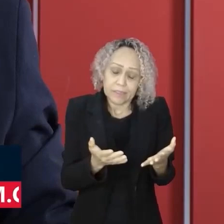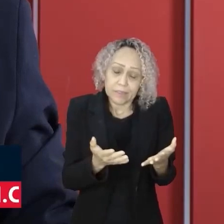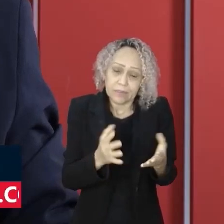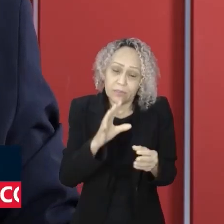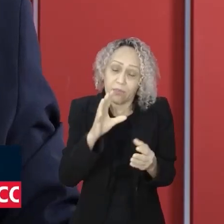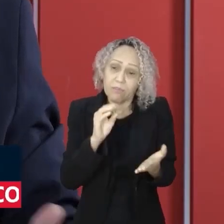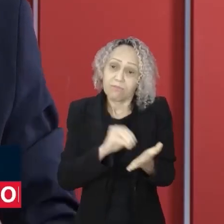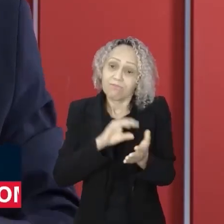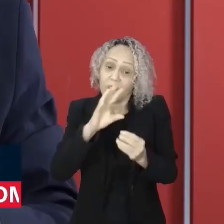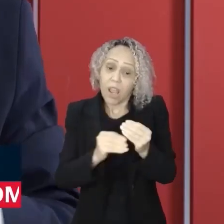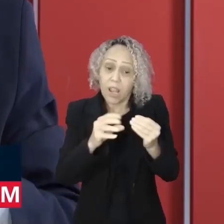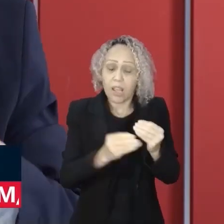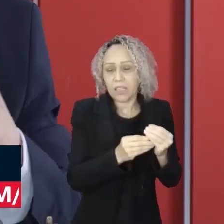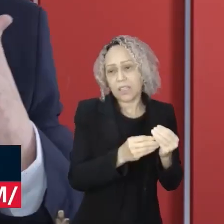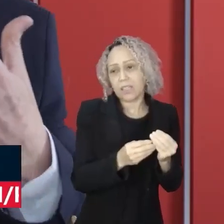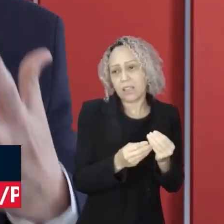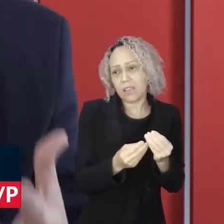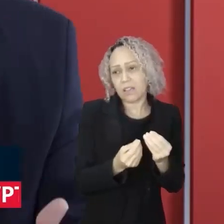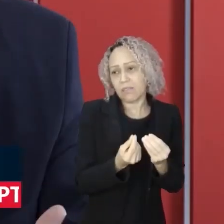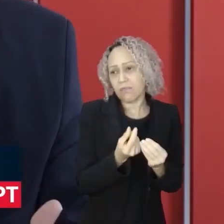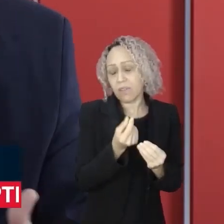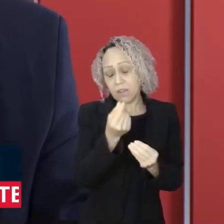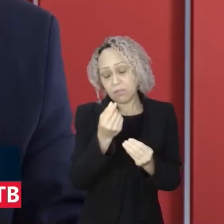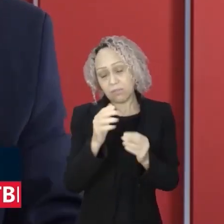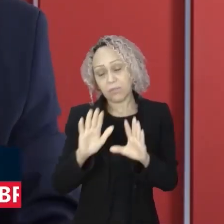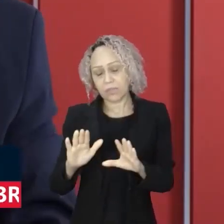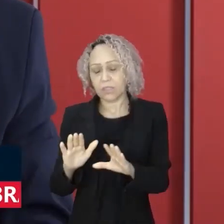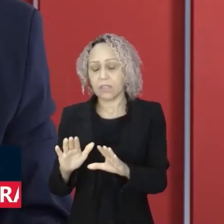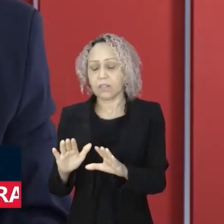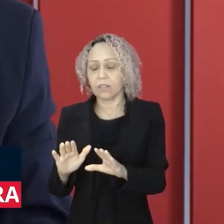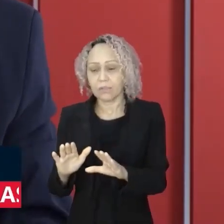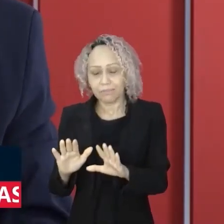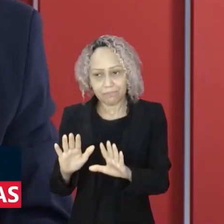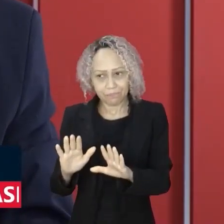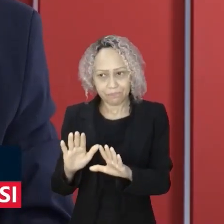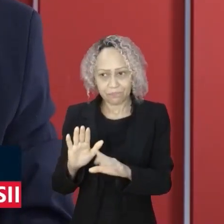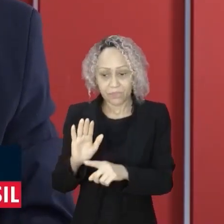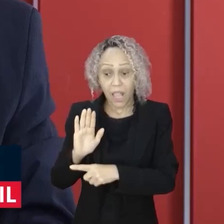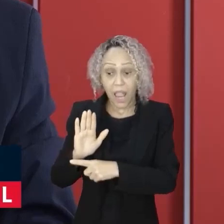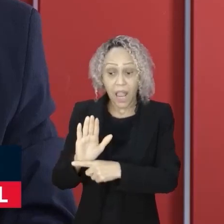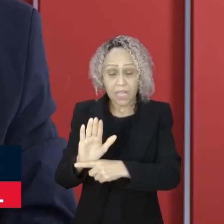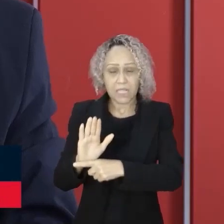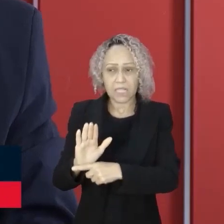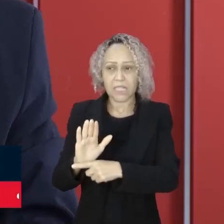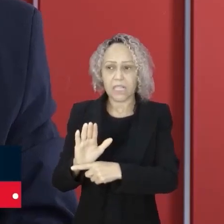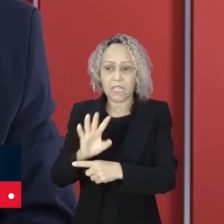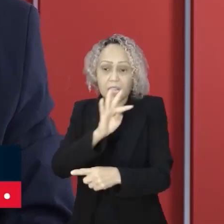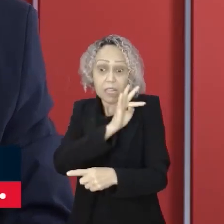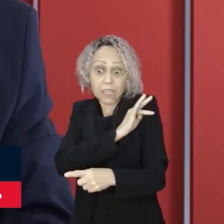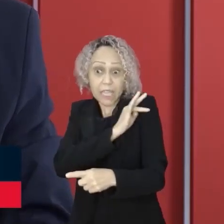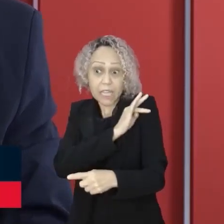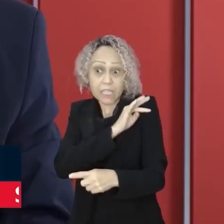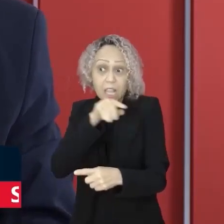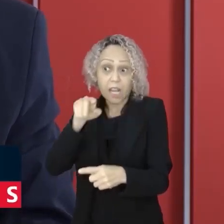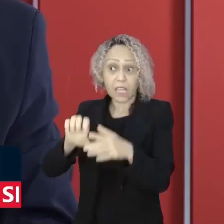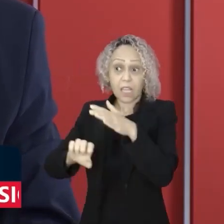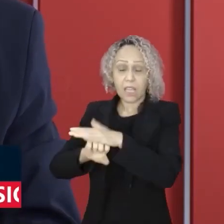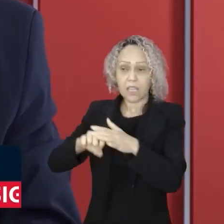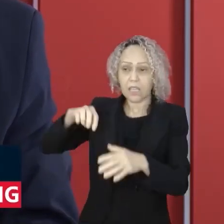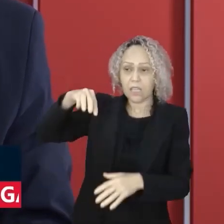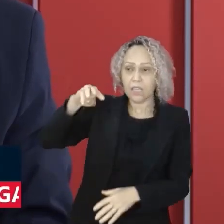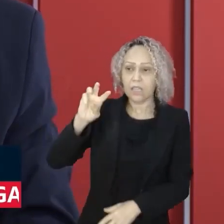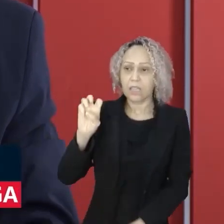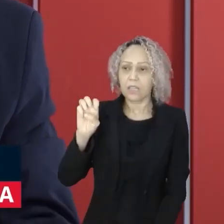país. Então a assistência técnica vai voltar de novo no sistema da Anater, né? Assistência técnica e extensão rural para a